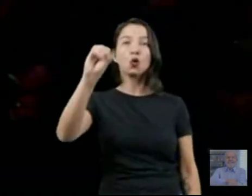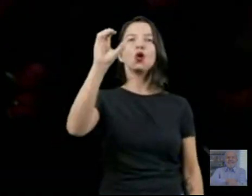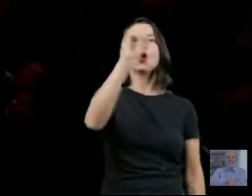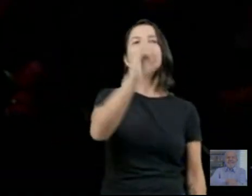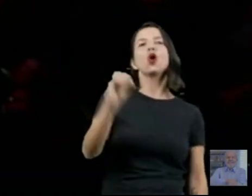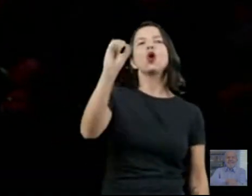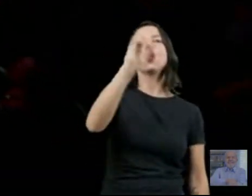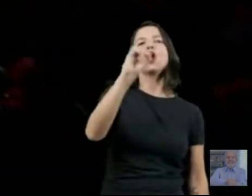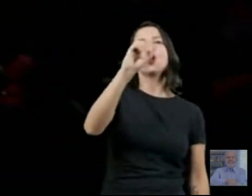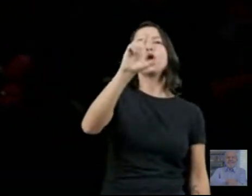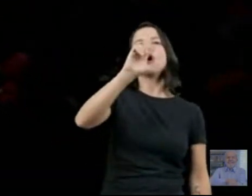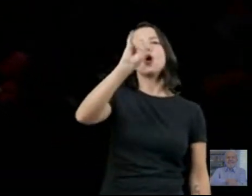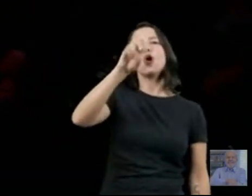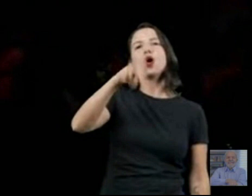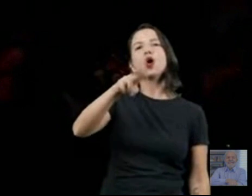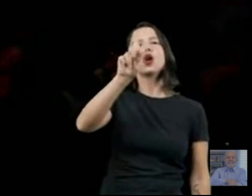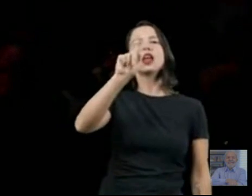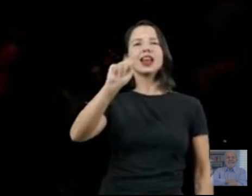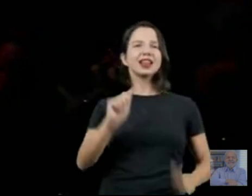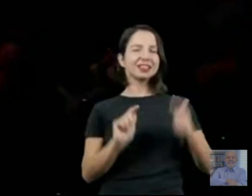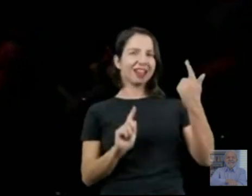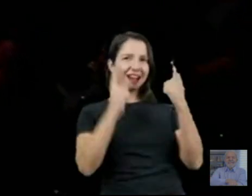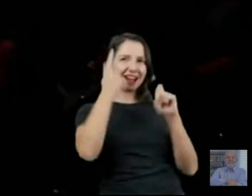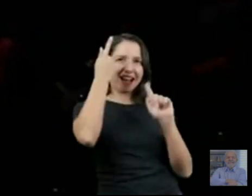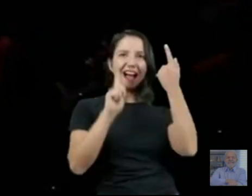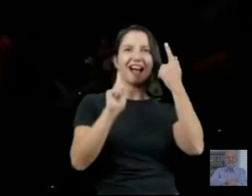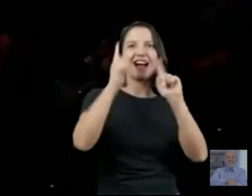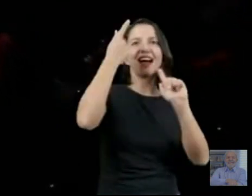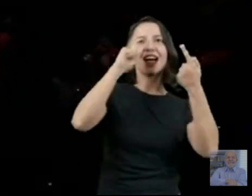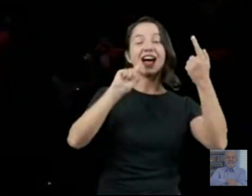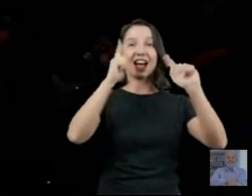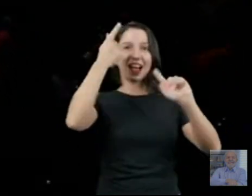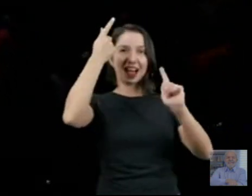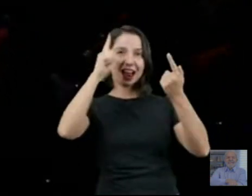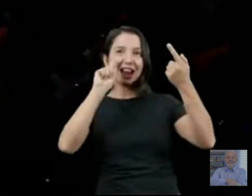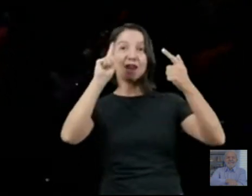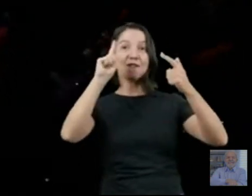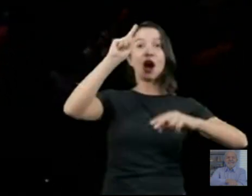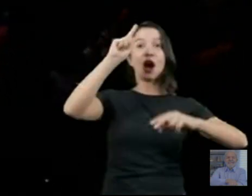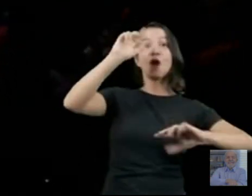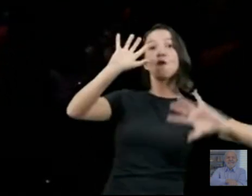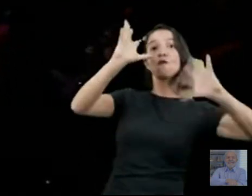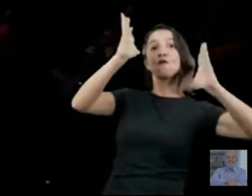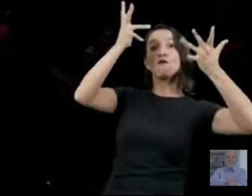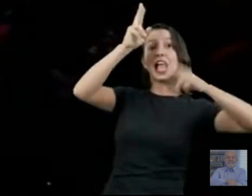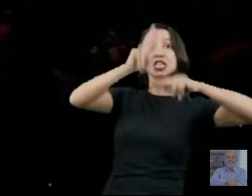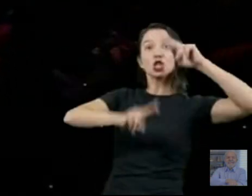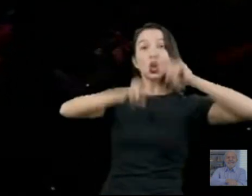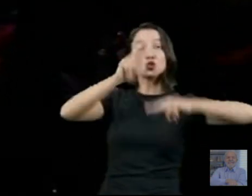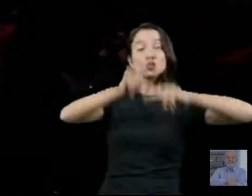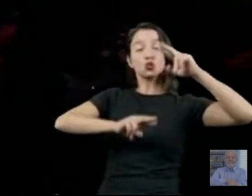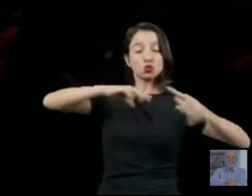São João do mundo, meu Pernambuco é fecundo, do sertão ao litoral.